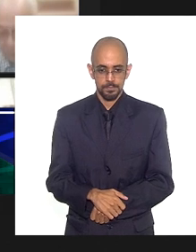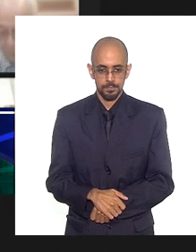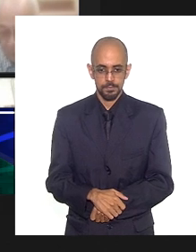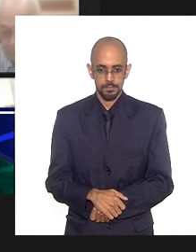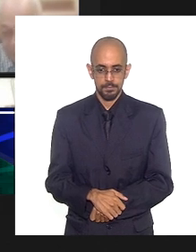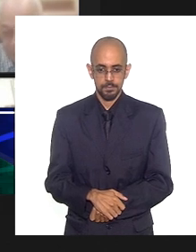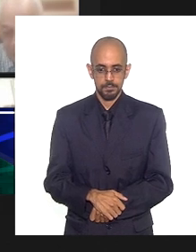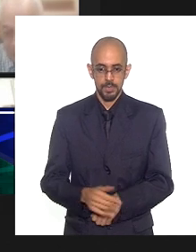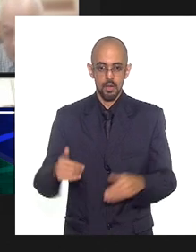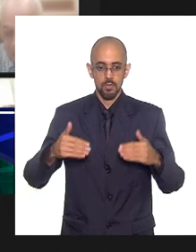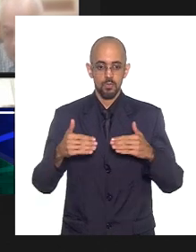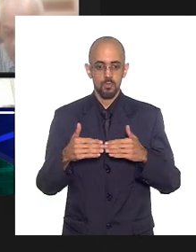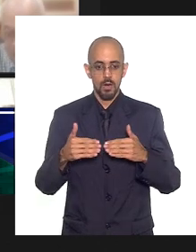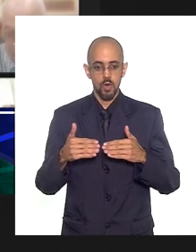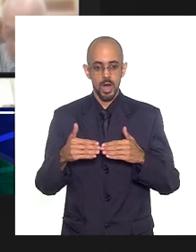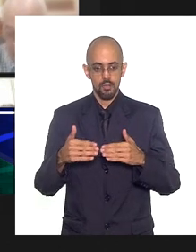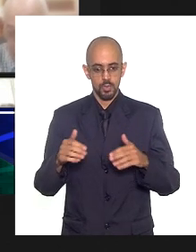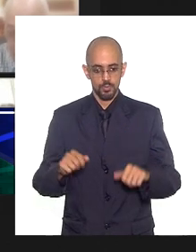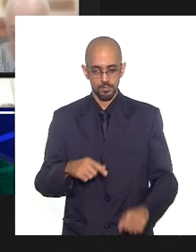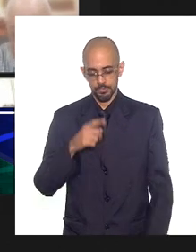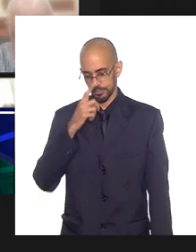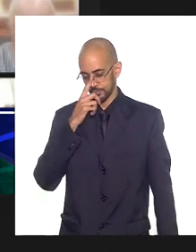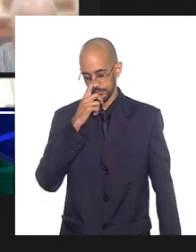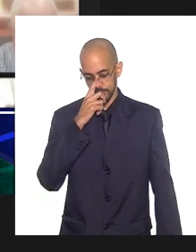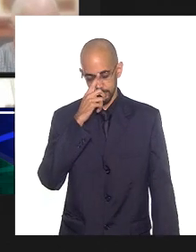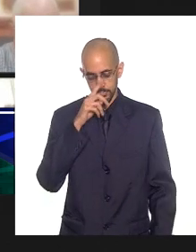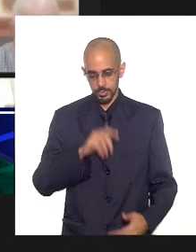Senhor presidente, favorável.